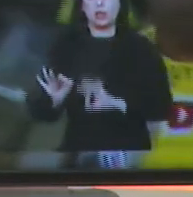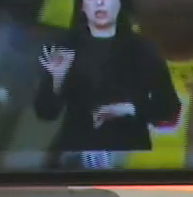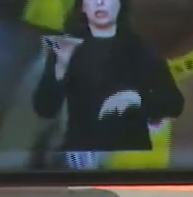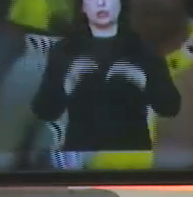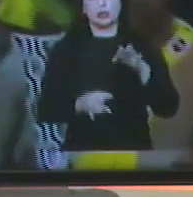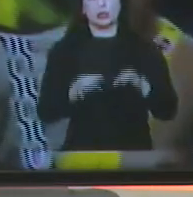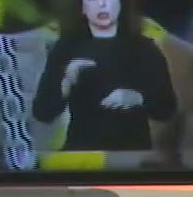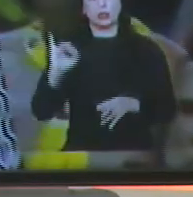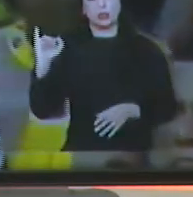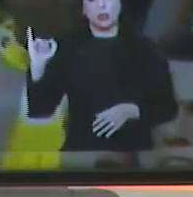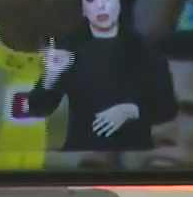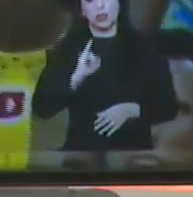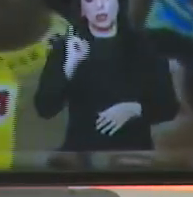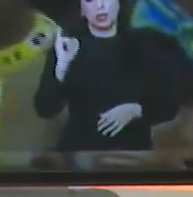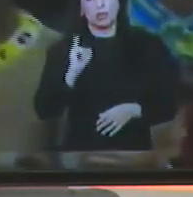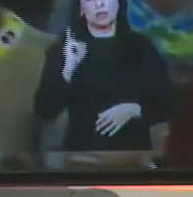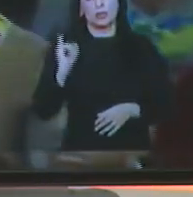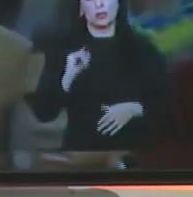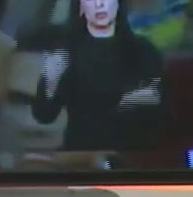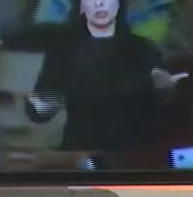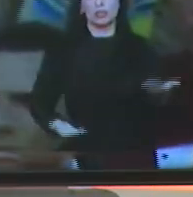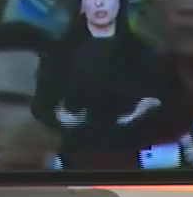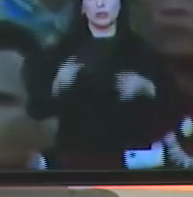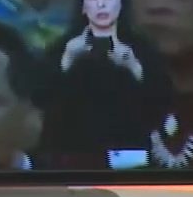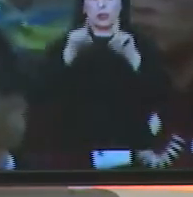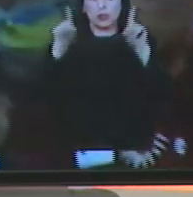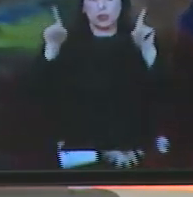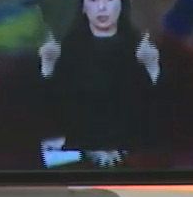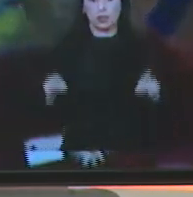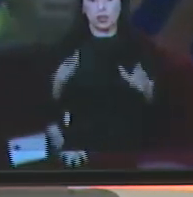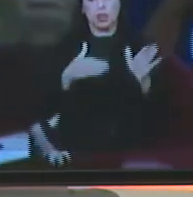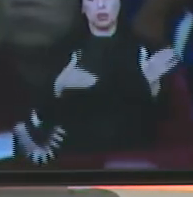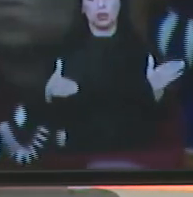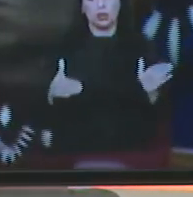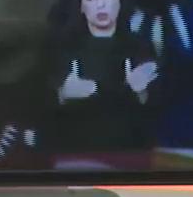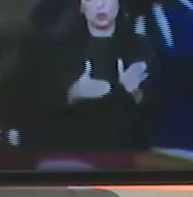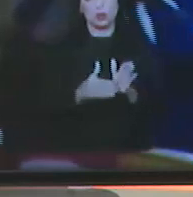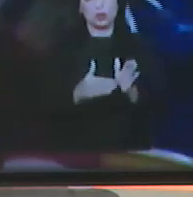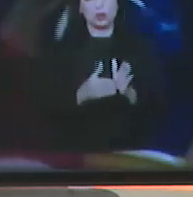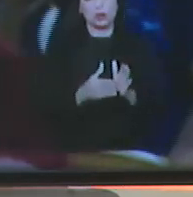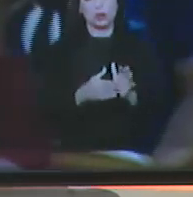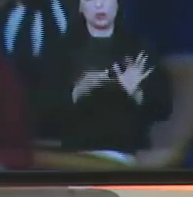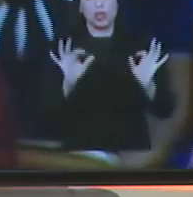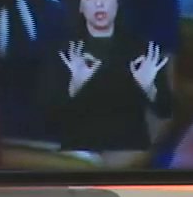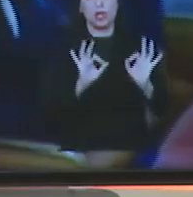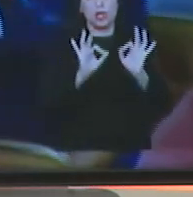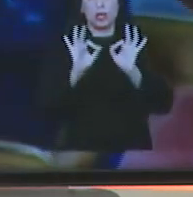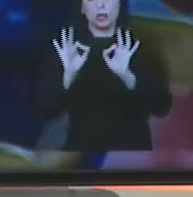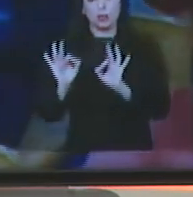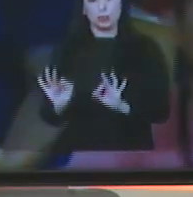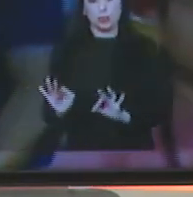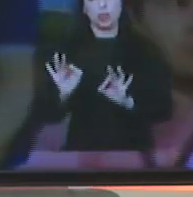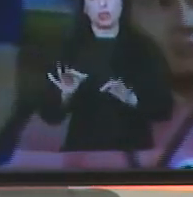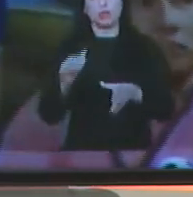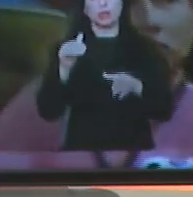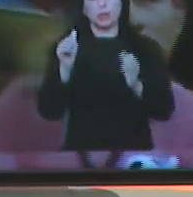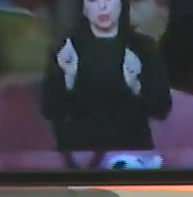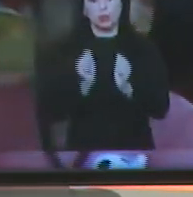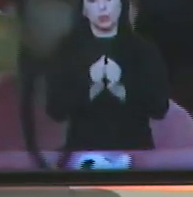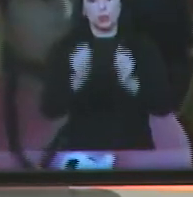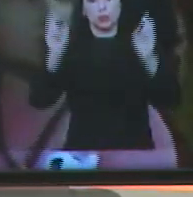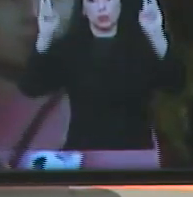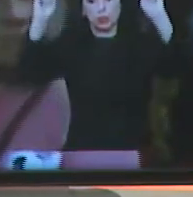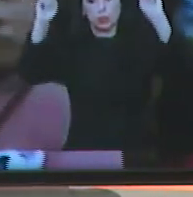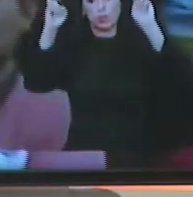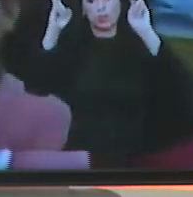tese acabar de existir do marco temporal. Ou quer dizer, a justiça não decidirá mais em cima desse parâmetro, que não é uma